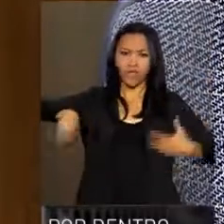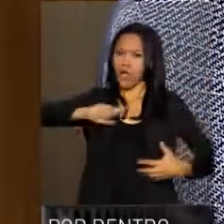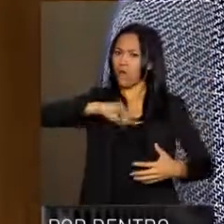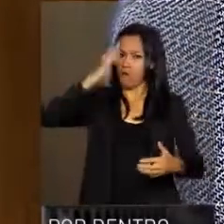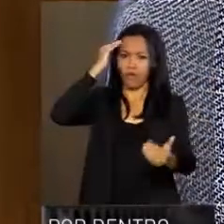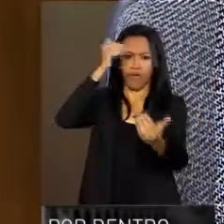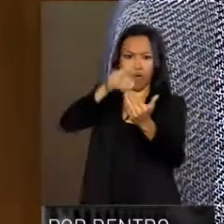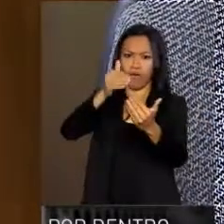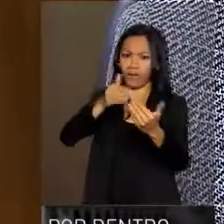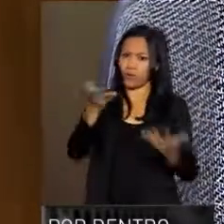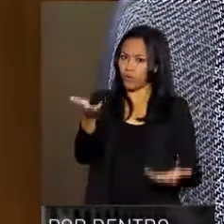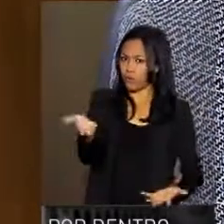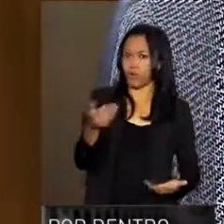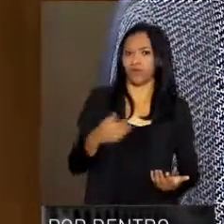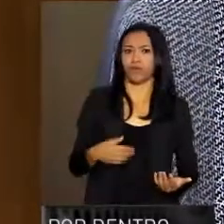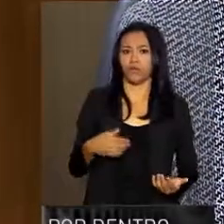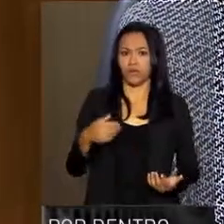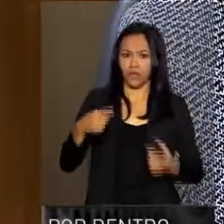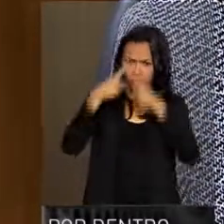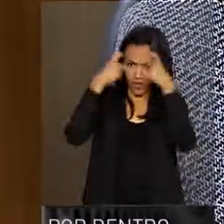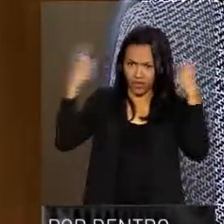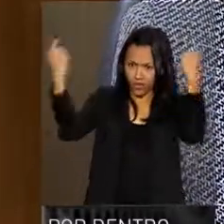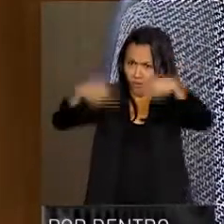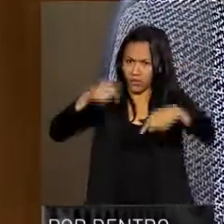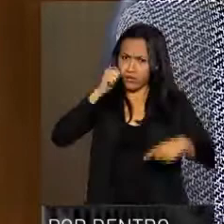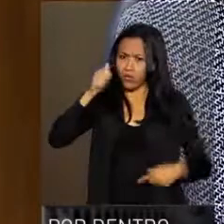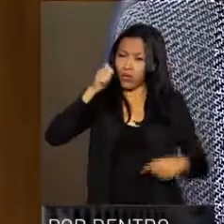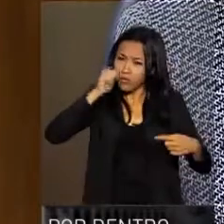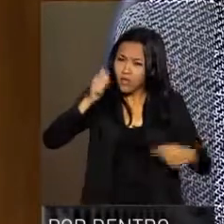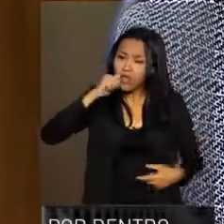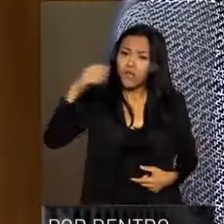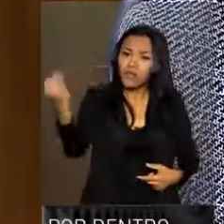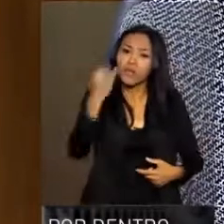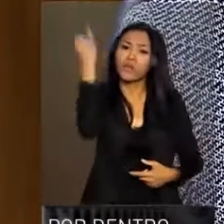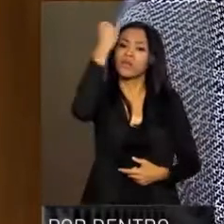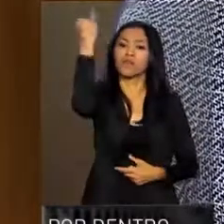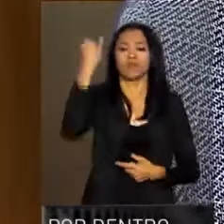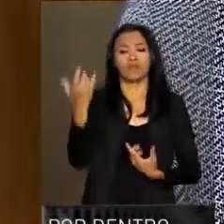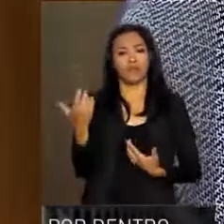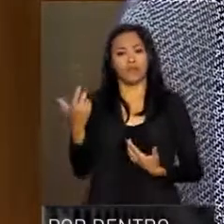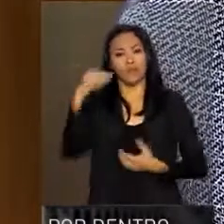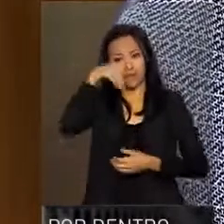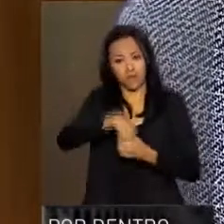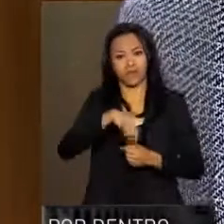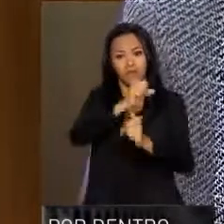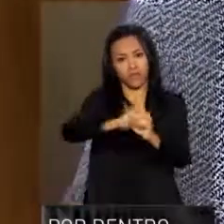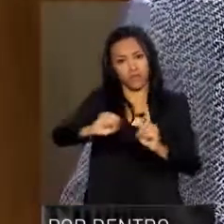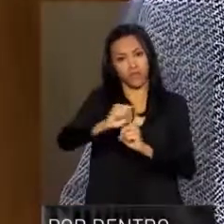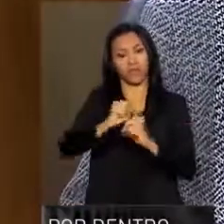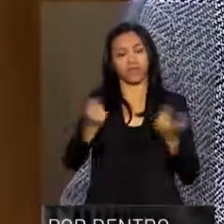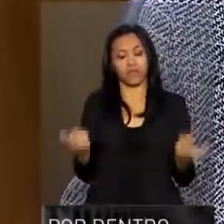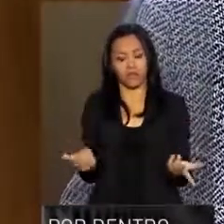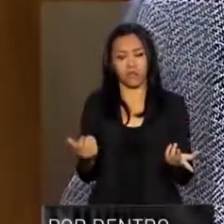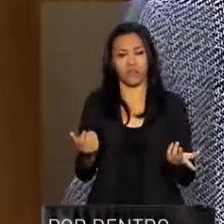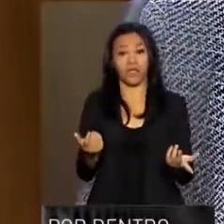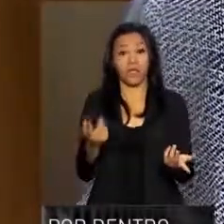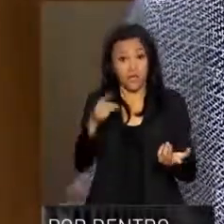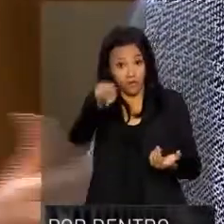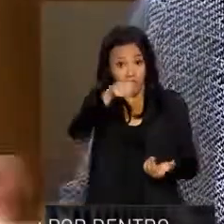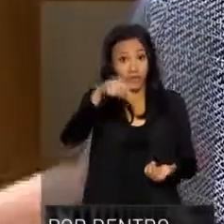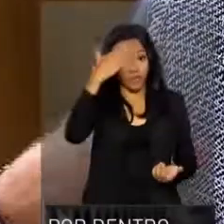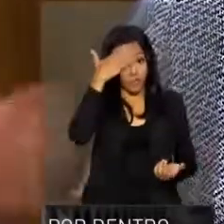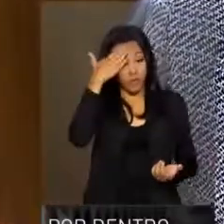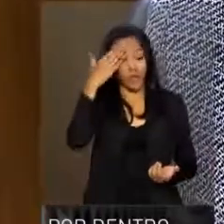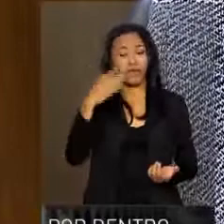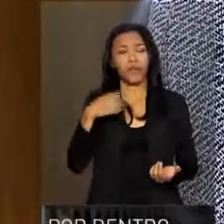que têm um papel fundamental na sociedade elas possam ainda viver desta forma é e você sabe eu